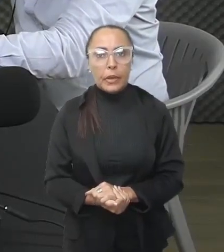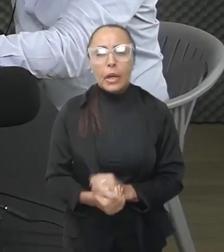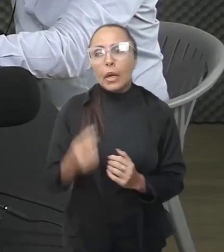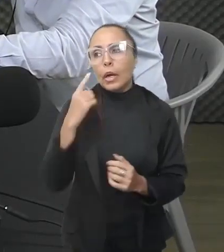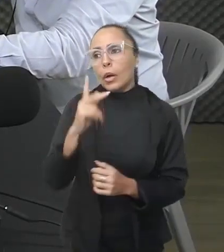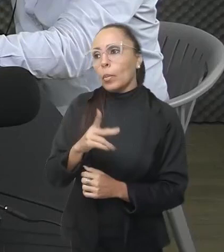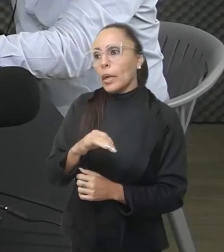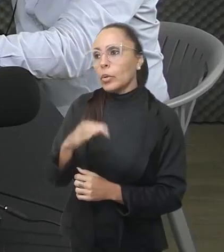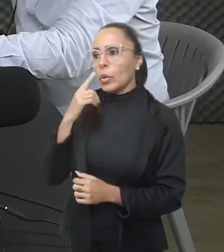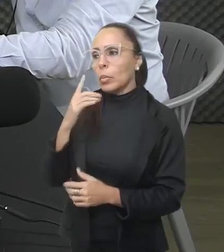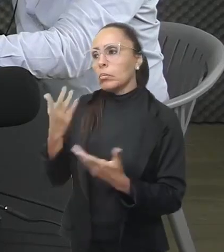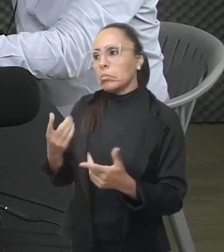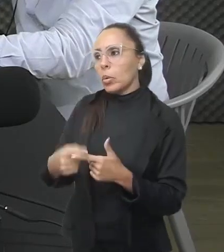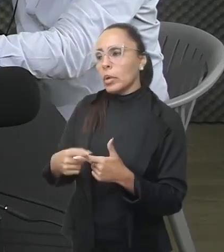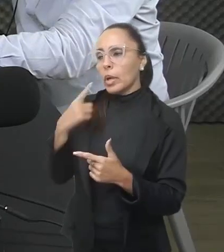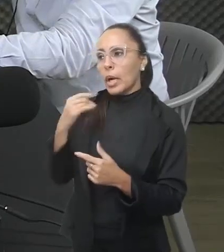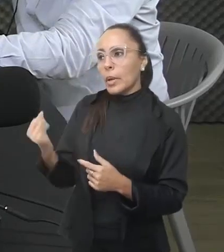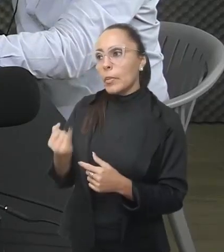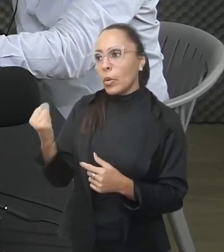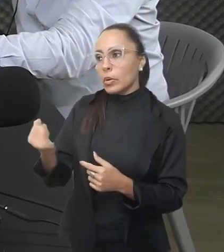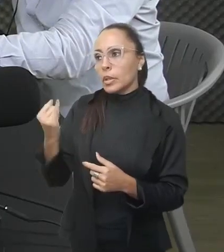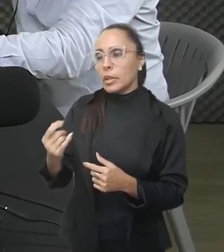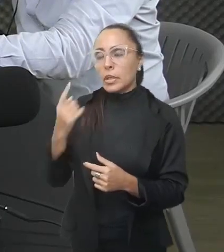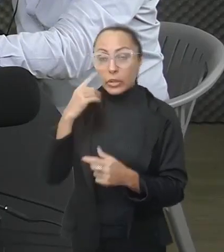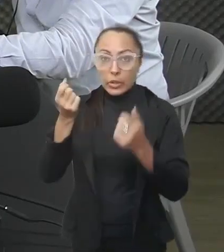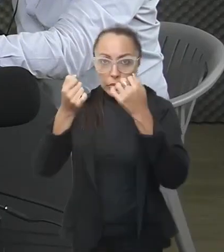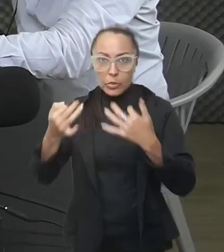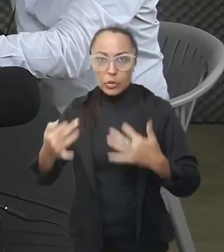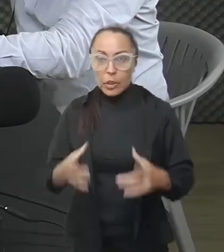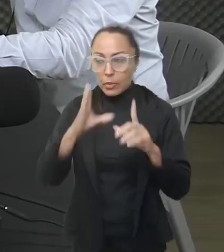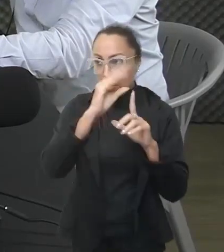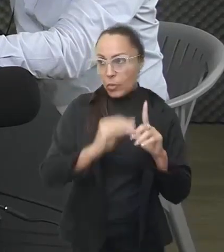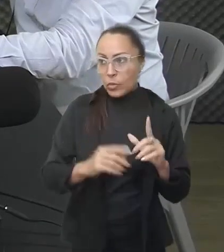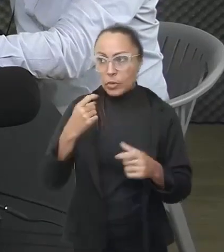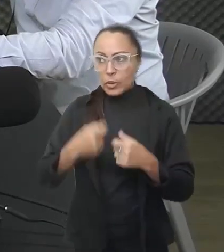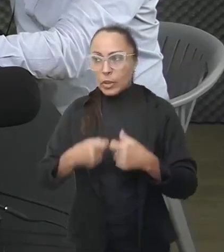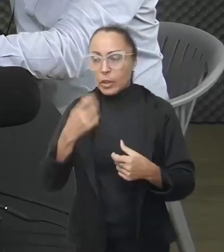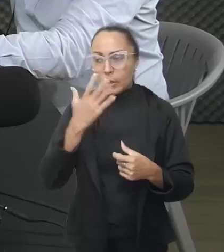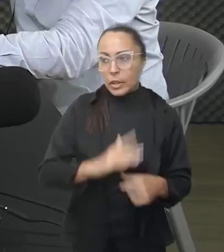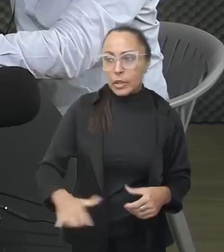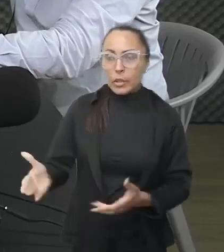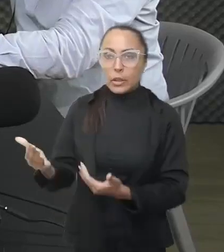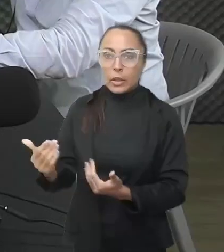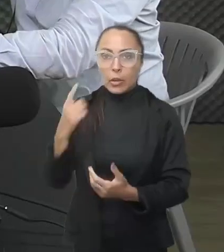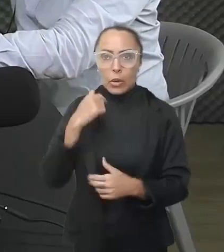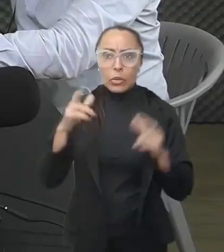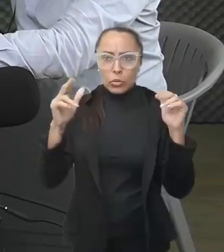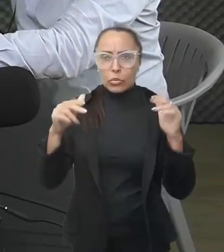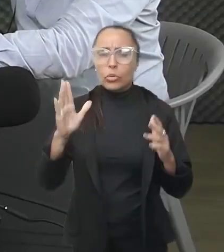que a importância de a gente falar ainda sobre abuso e exploração sexual de crianças e adolescentes hoje? Porque a impressão que eu tenho é que era um assunto que já deveria